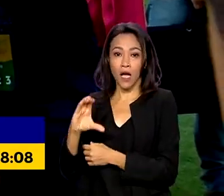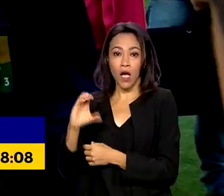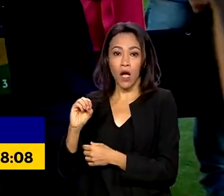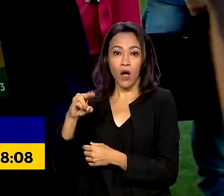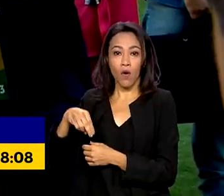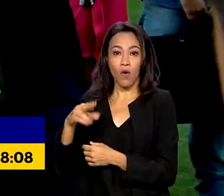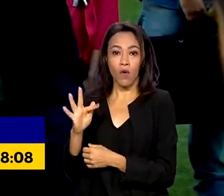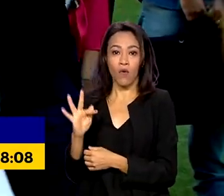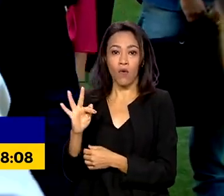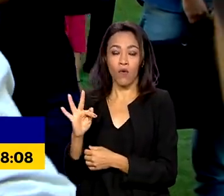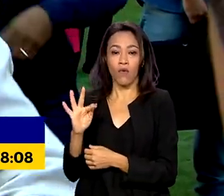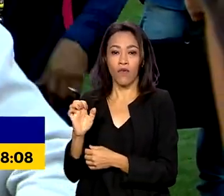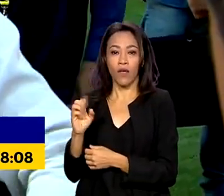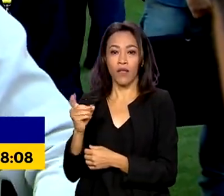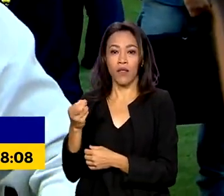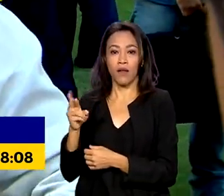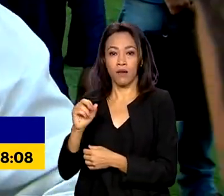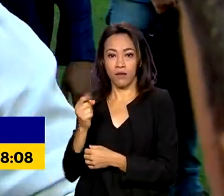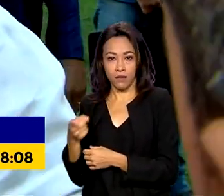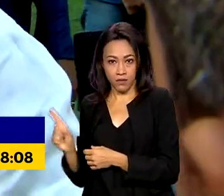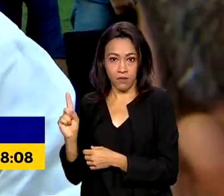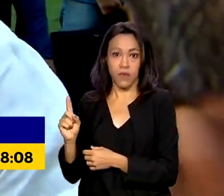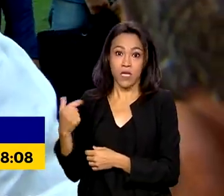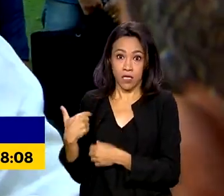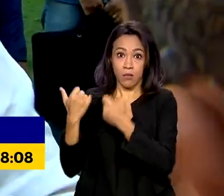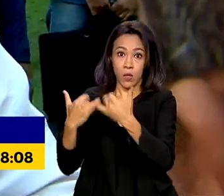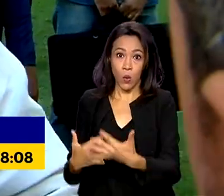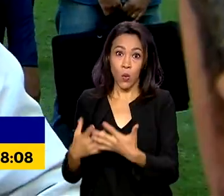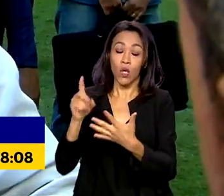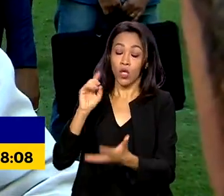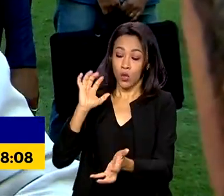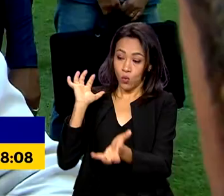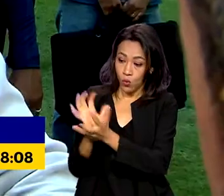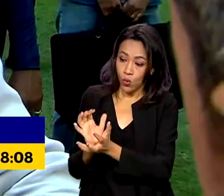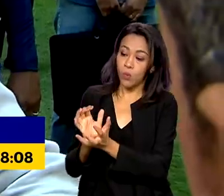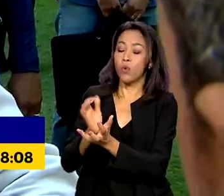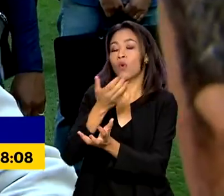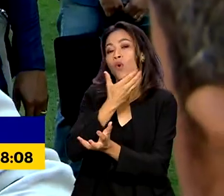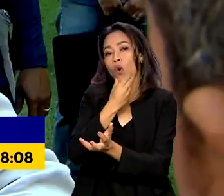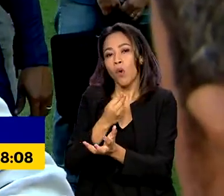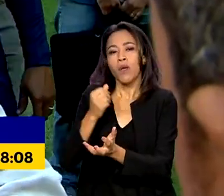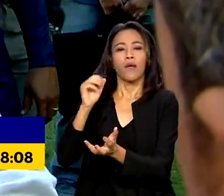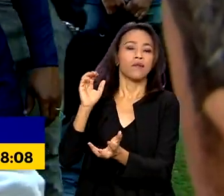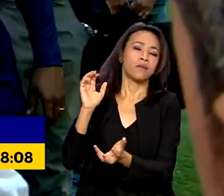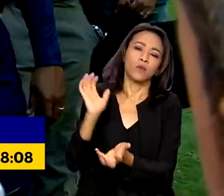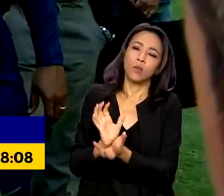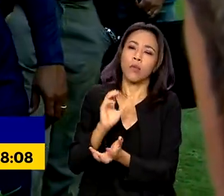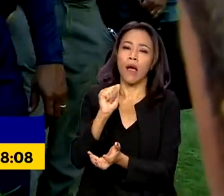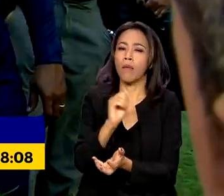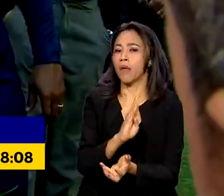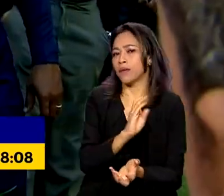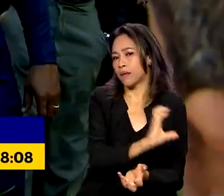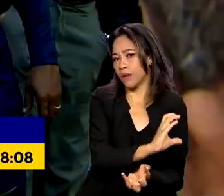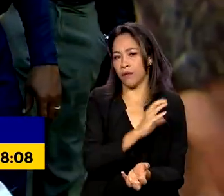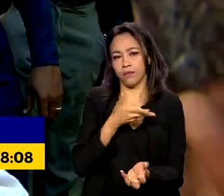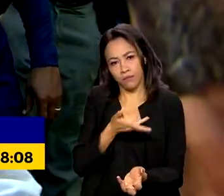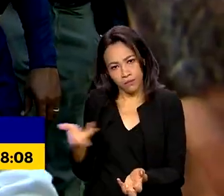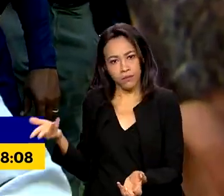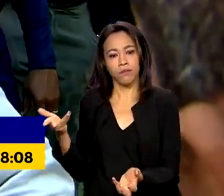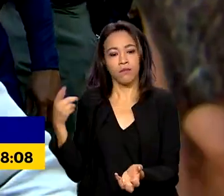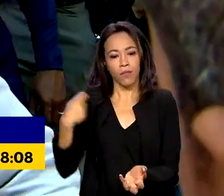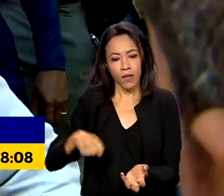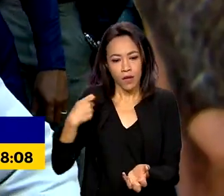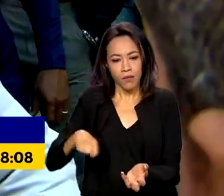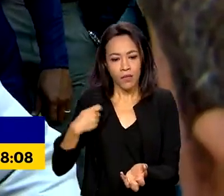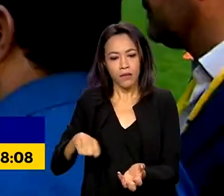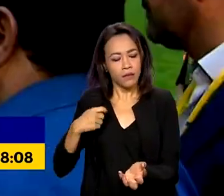que os times profissionais masculinos da Série A, da Série B, da Série C têm que ter departamento